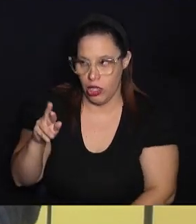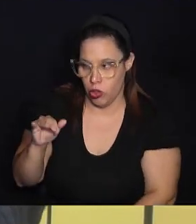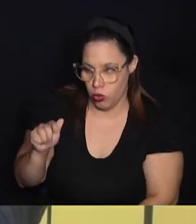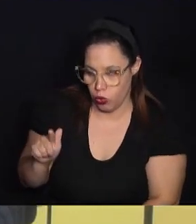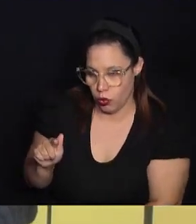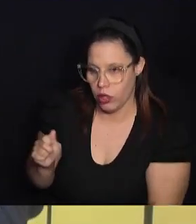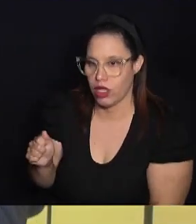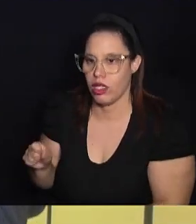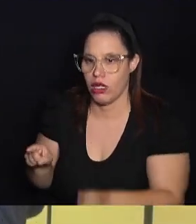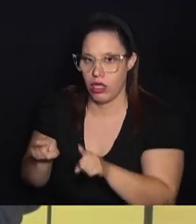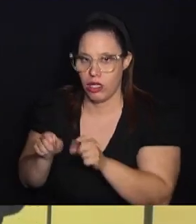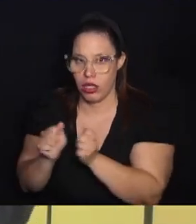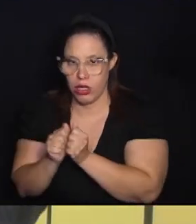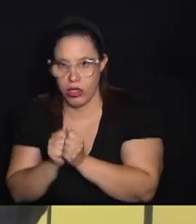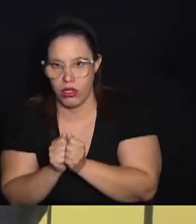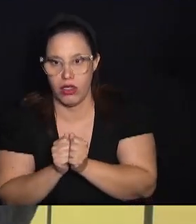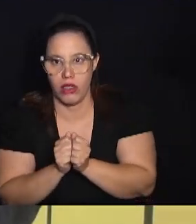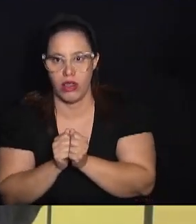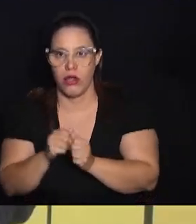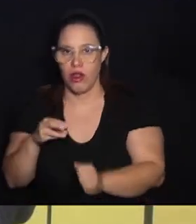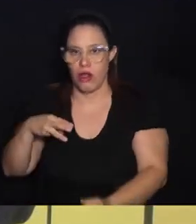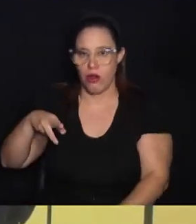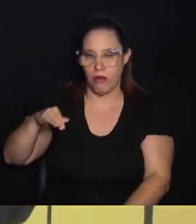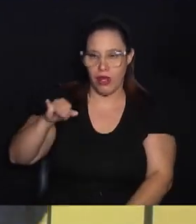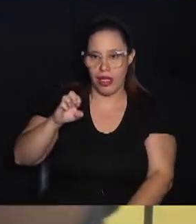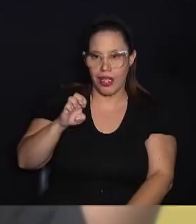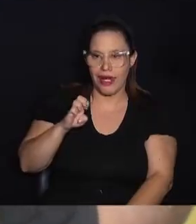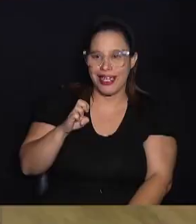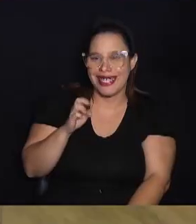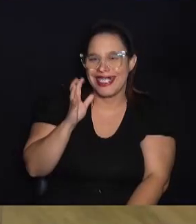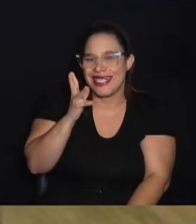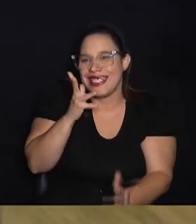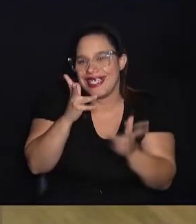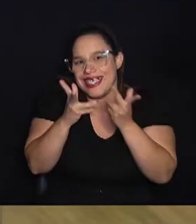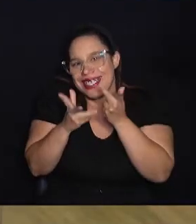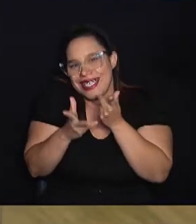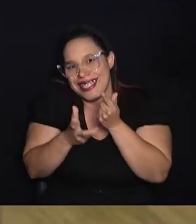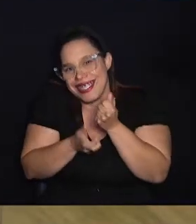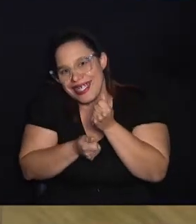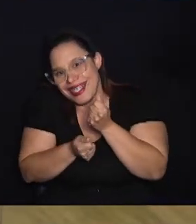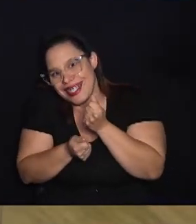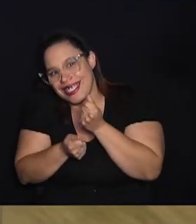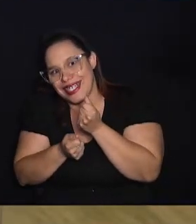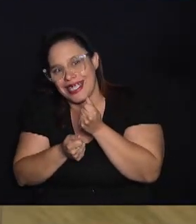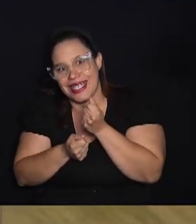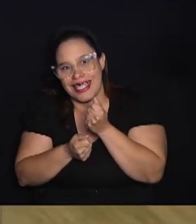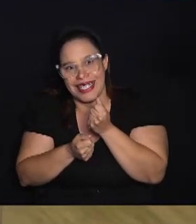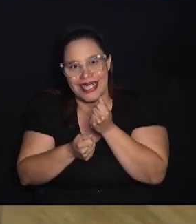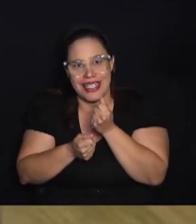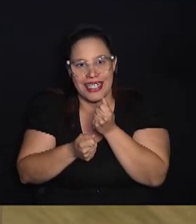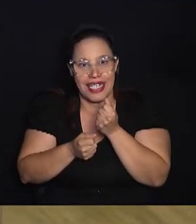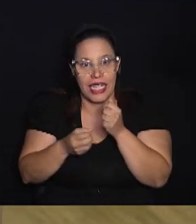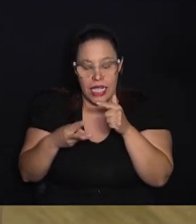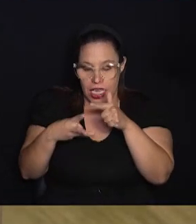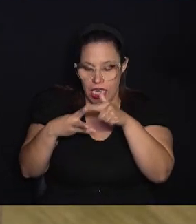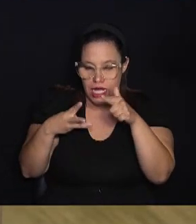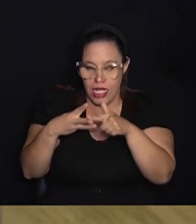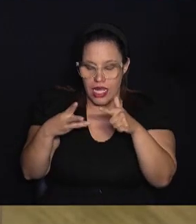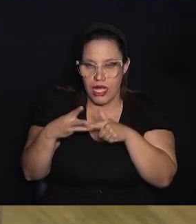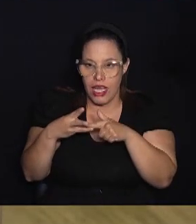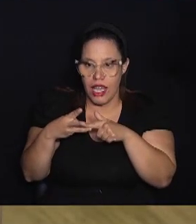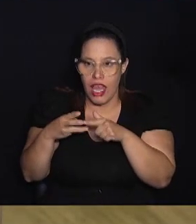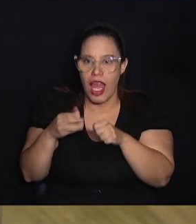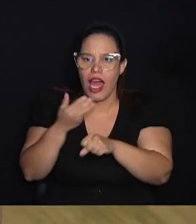também mar maravilhoso todas nós pera aí os três praticando yoga é